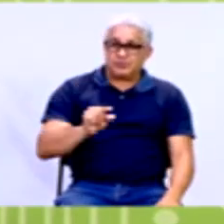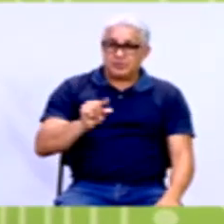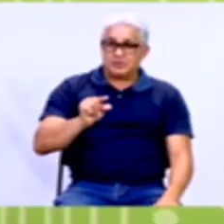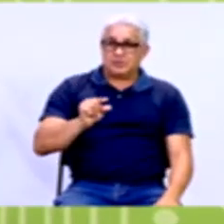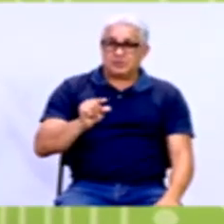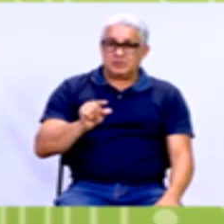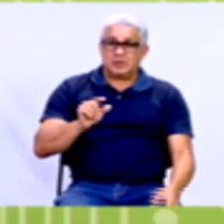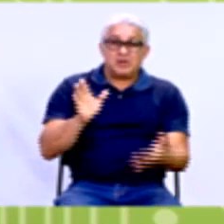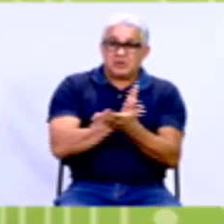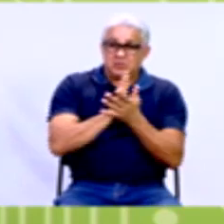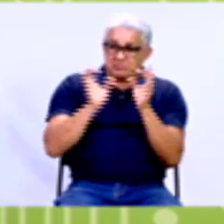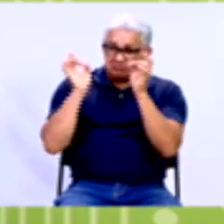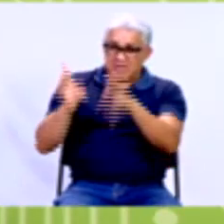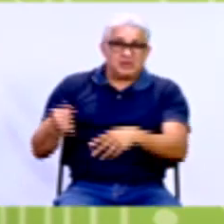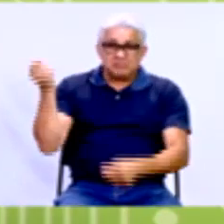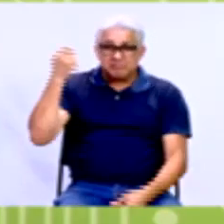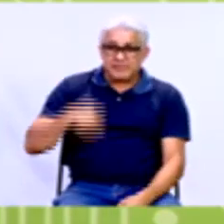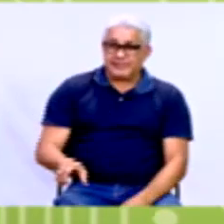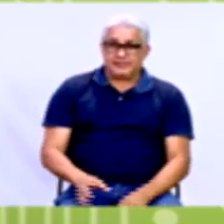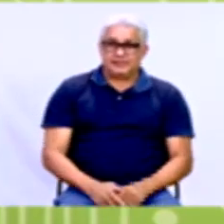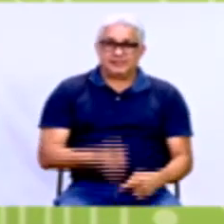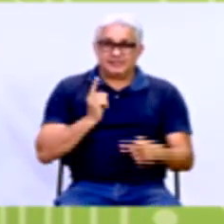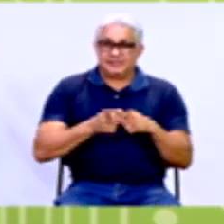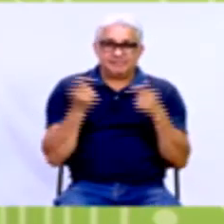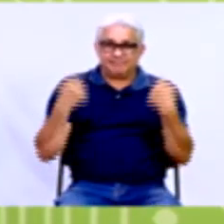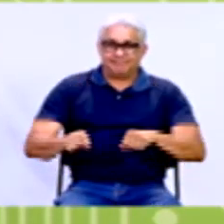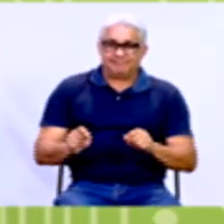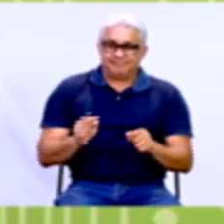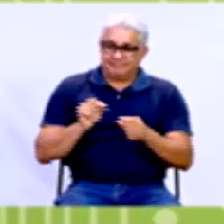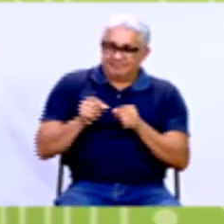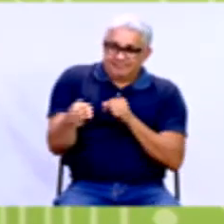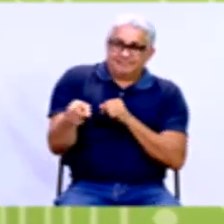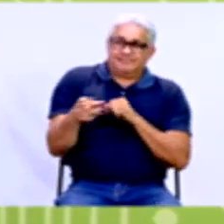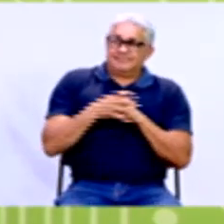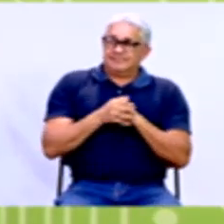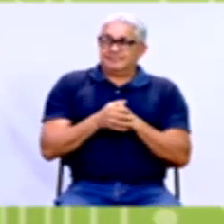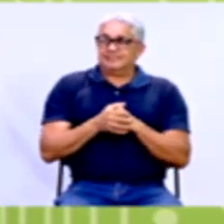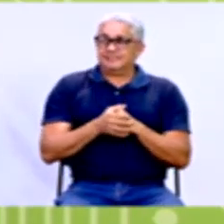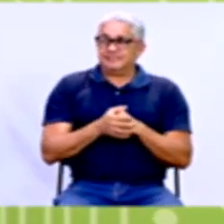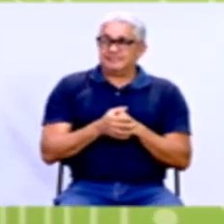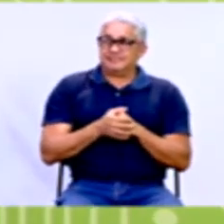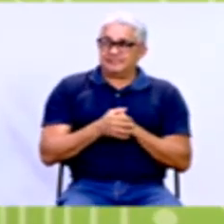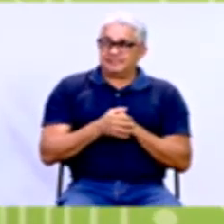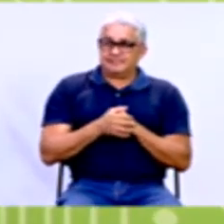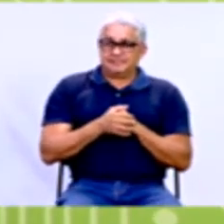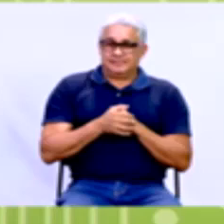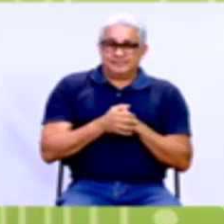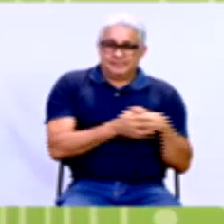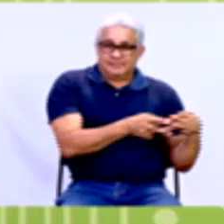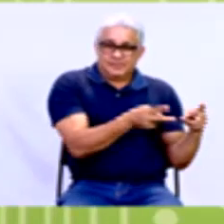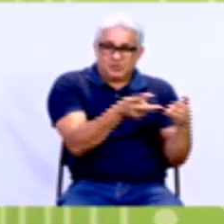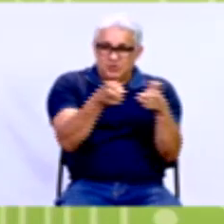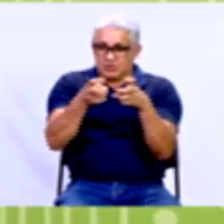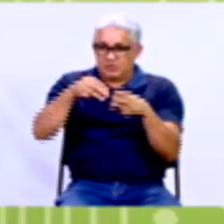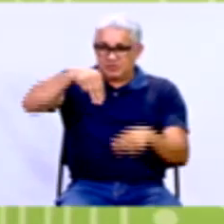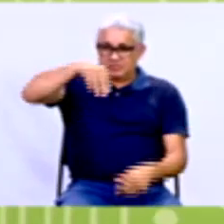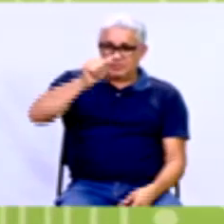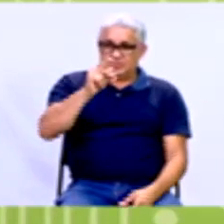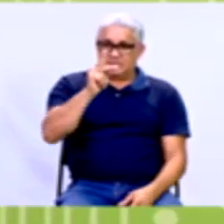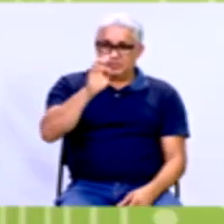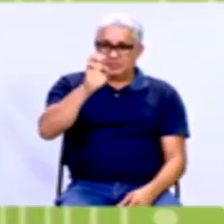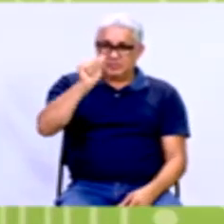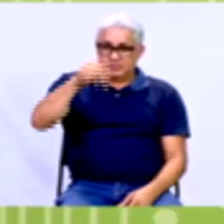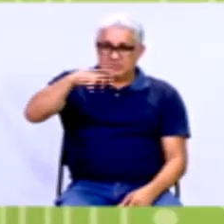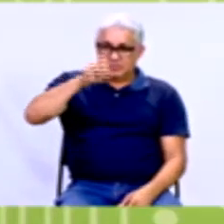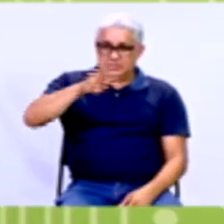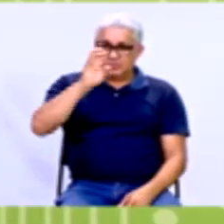pode deixar de fazer, porque não tinha necessidade de fazer aquilo, né? Então, quando a gente faz esse mapeamento dos processos assim, a gente consegue enxergar